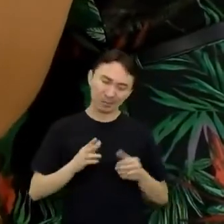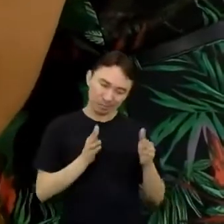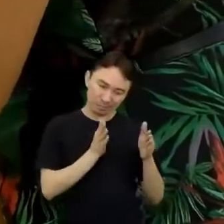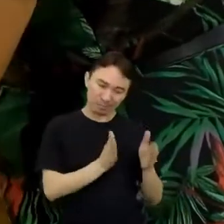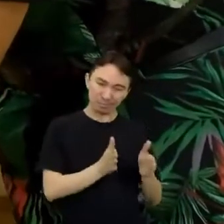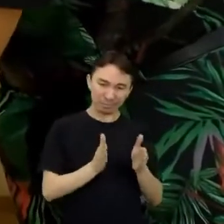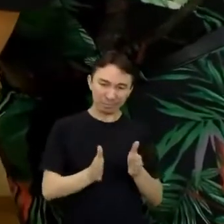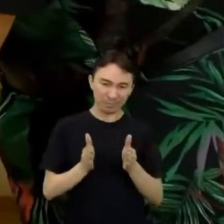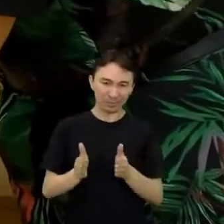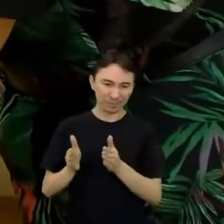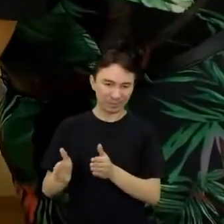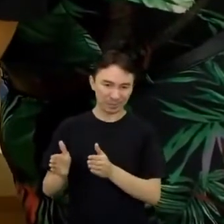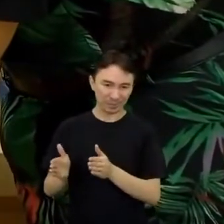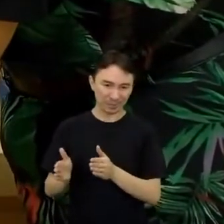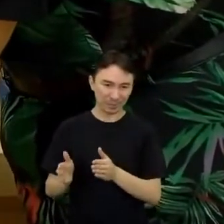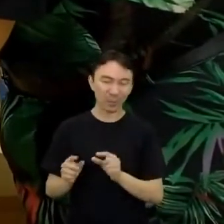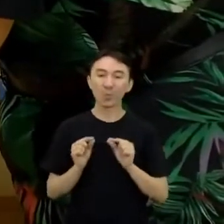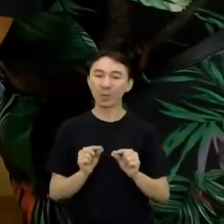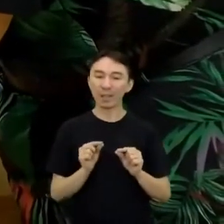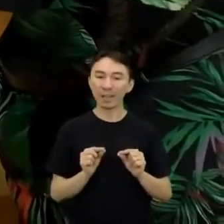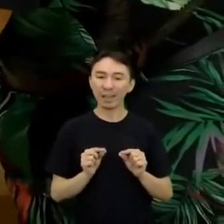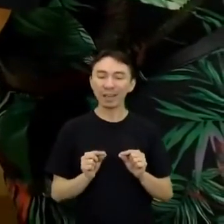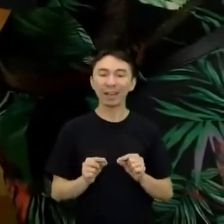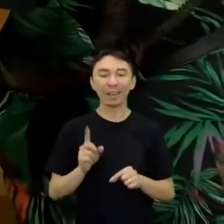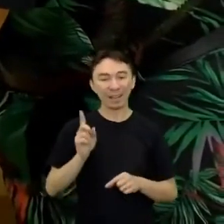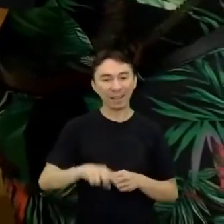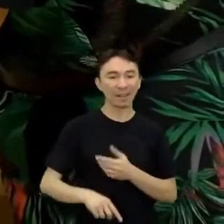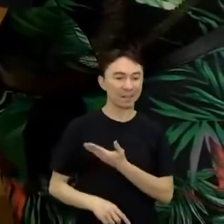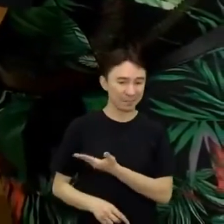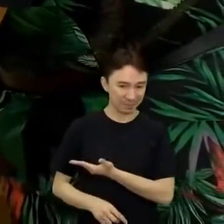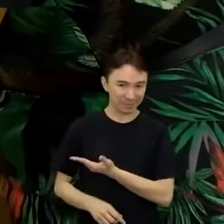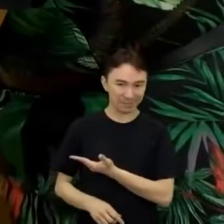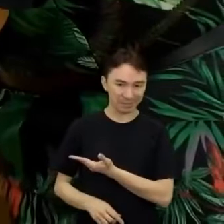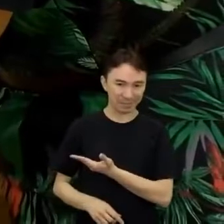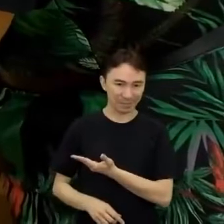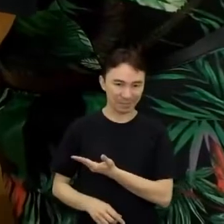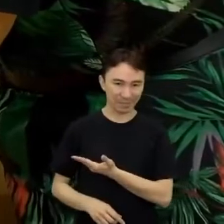que foram as capitanias hereditárias.